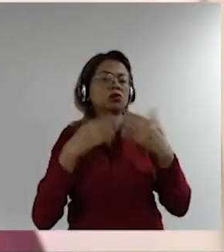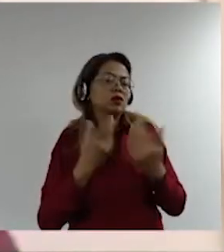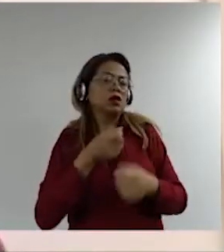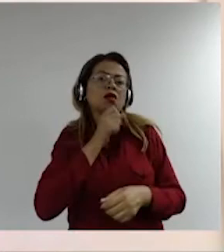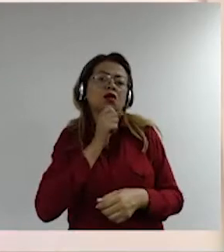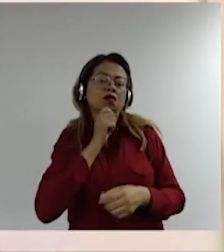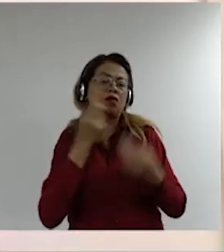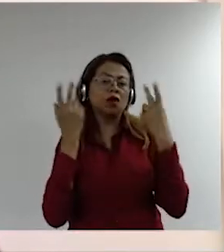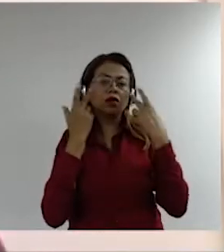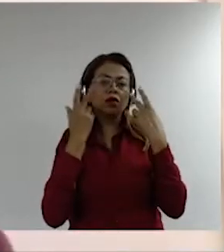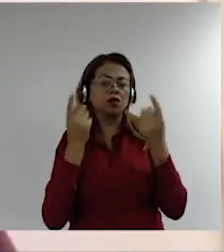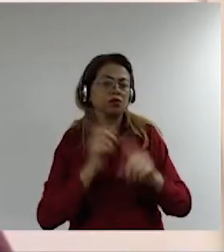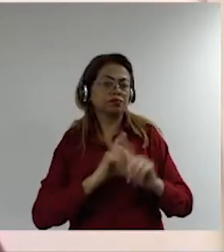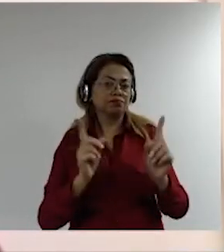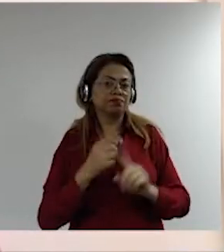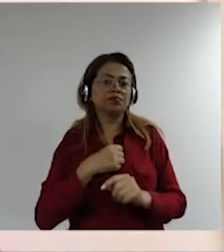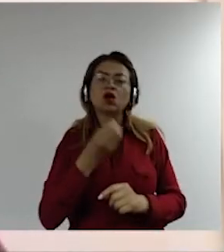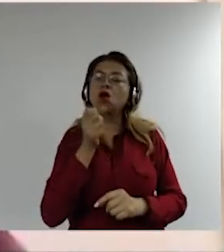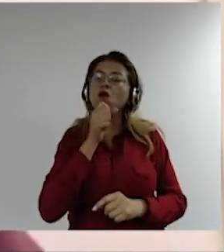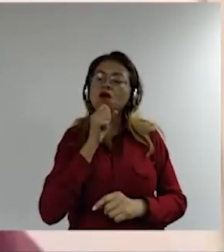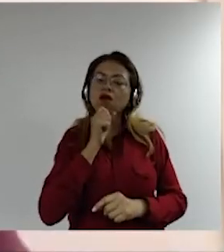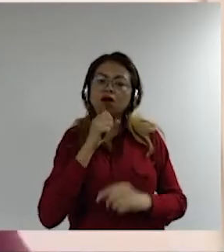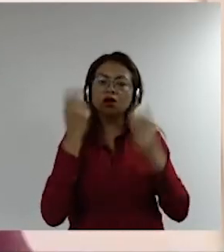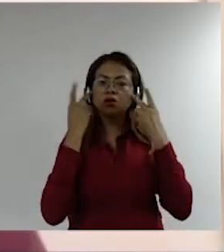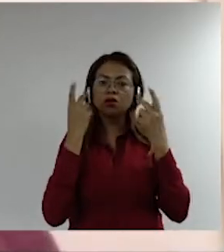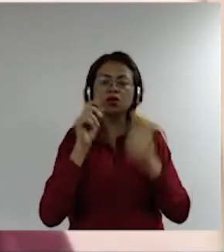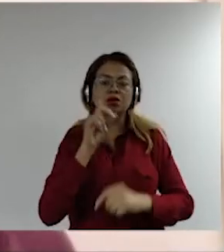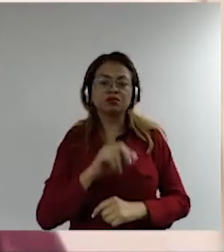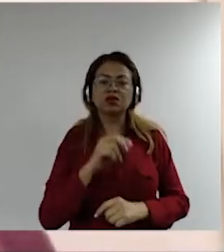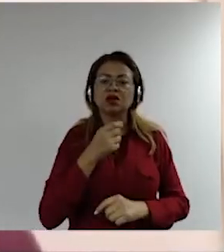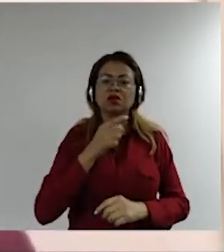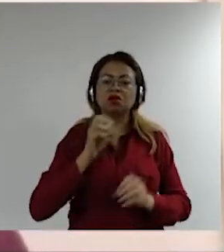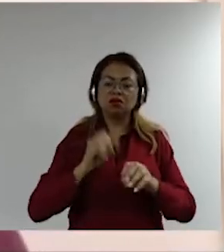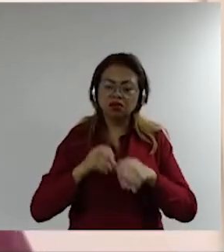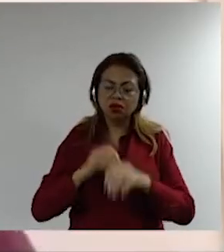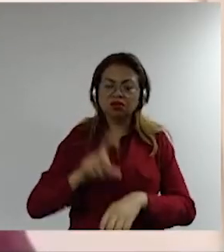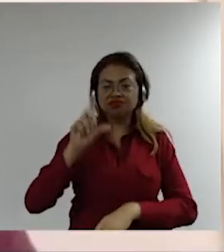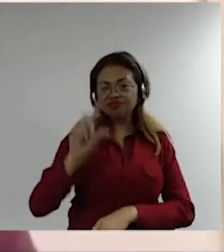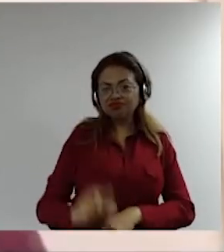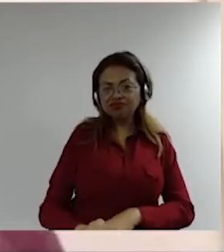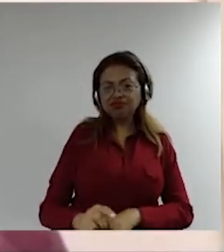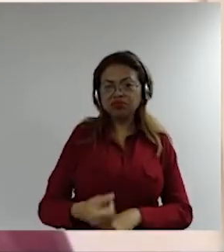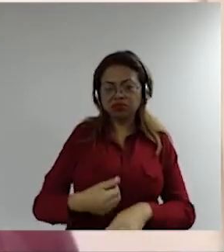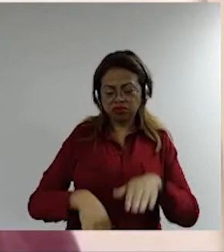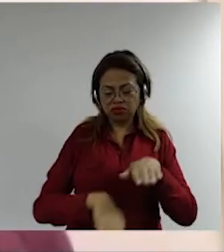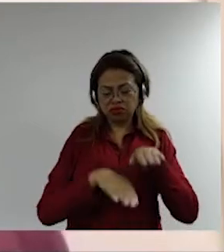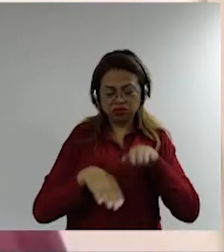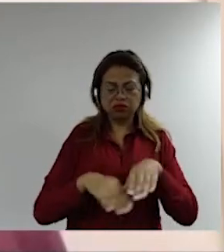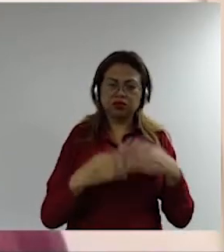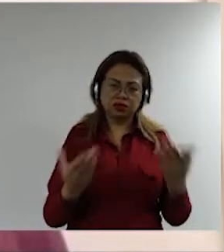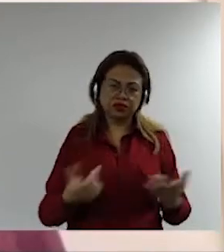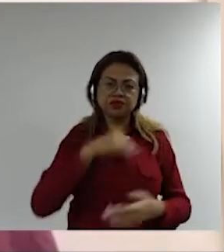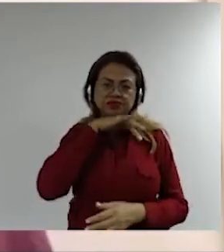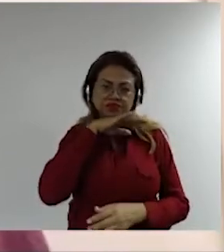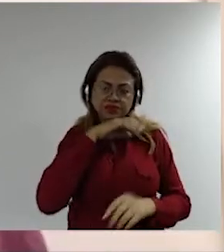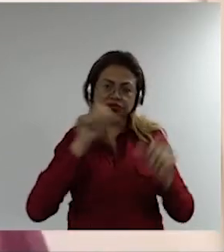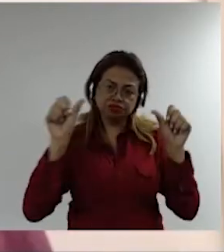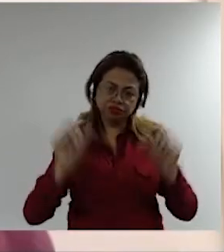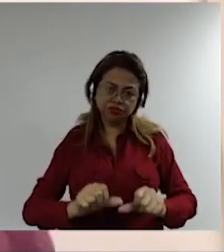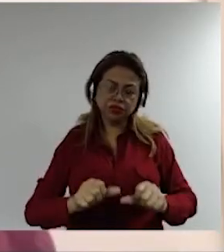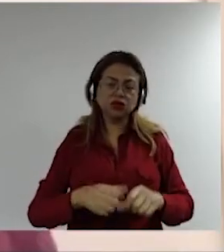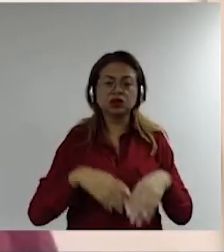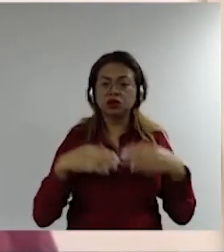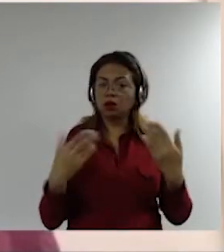normal. O velho normal é muito ruim, a educação de baixa qualidade, a educação muito desigual. E grande parte